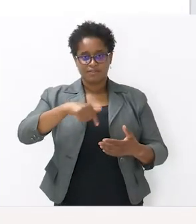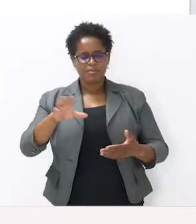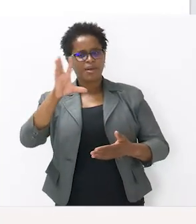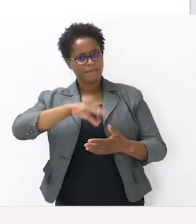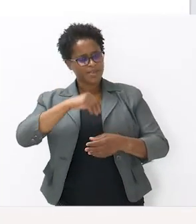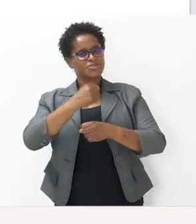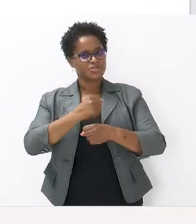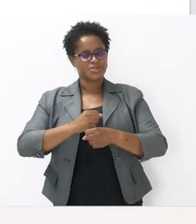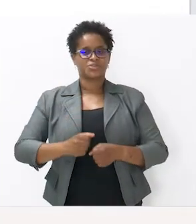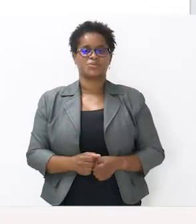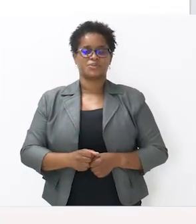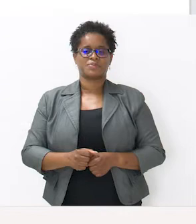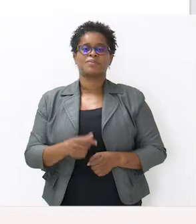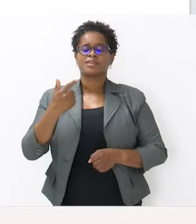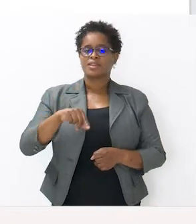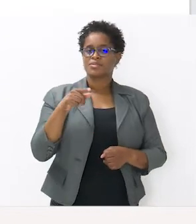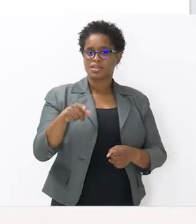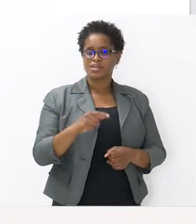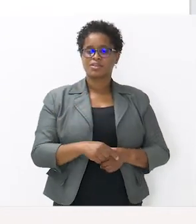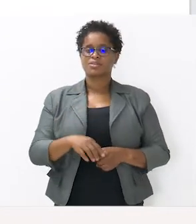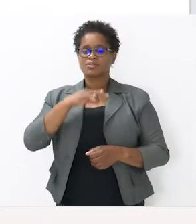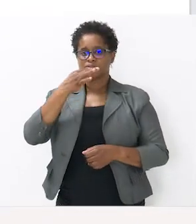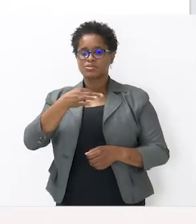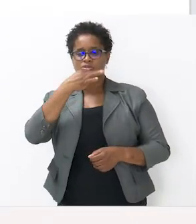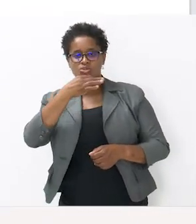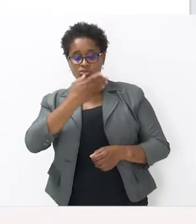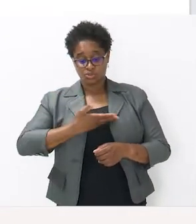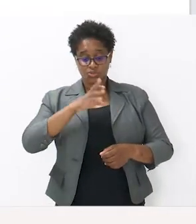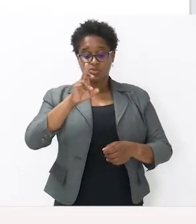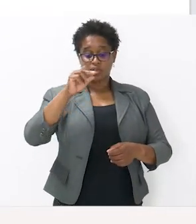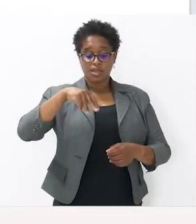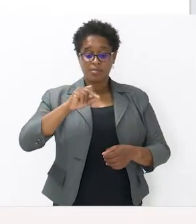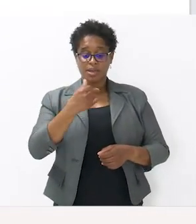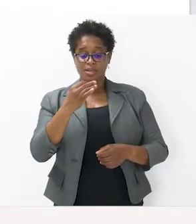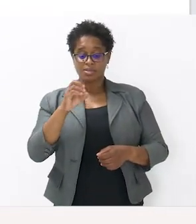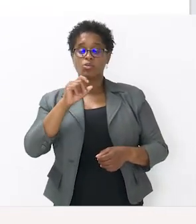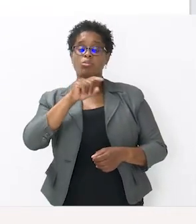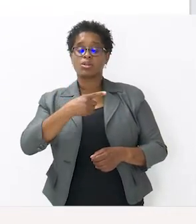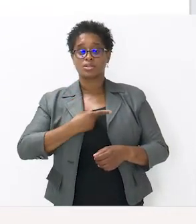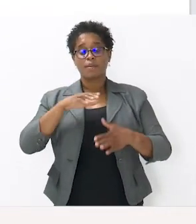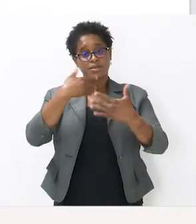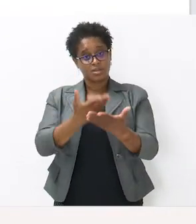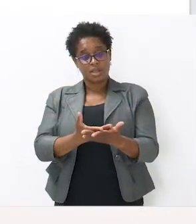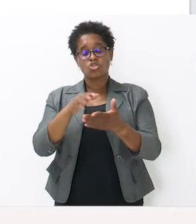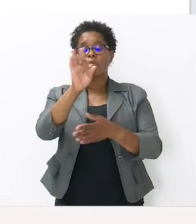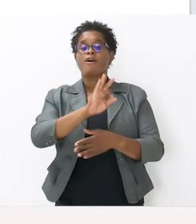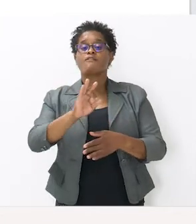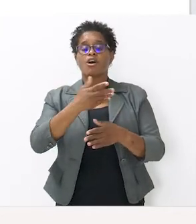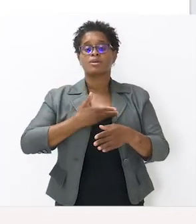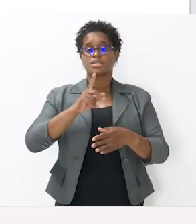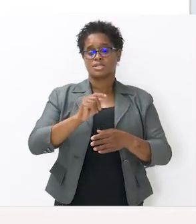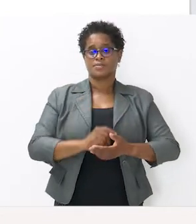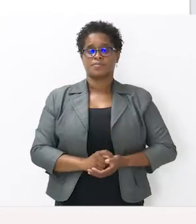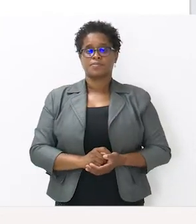mais exercícios. Temos aqui o discurso dramático pode apresentar-se sob a forma